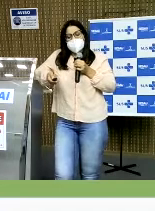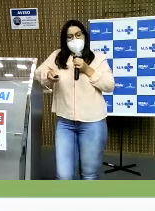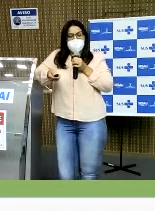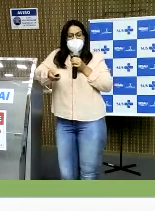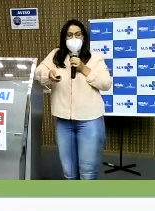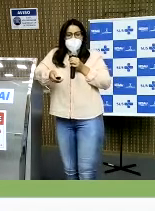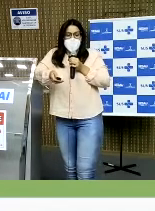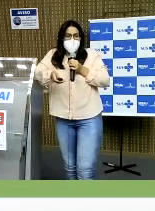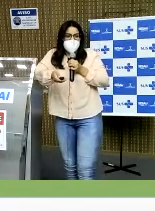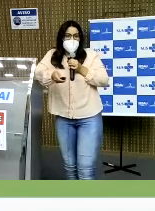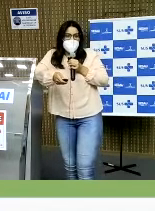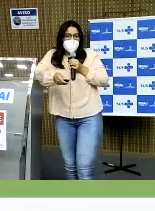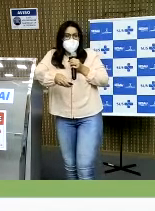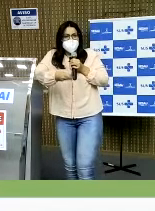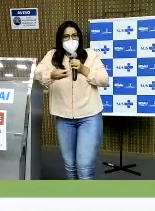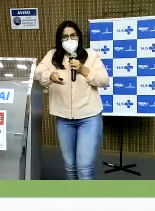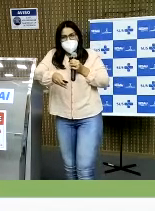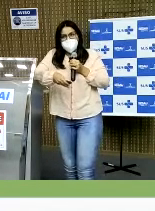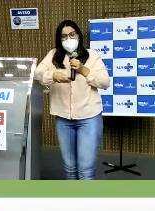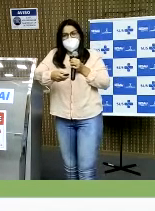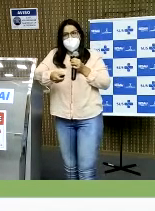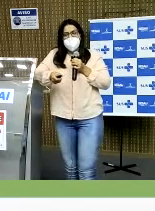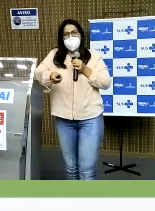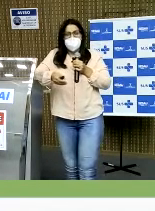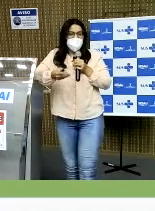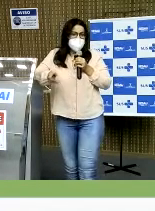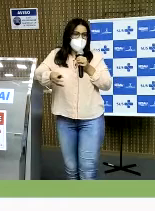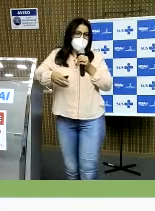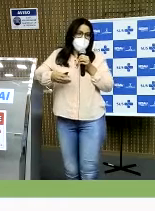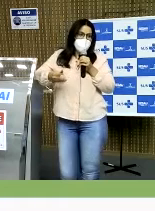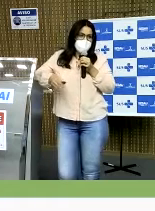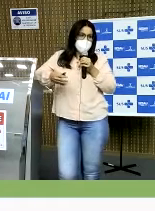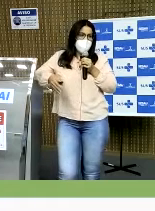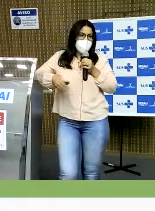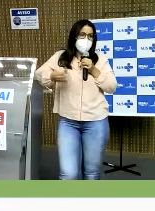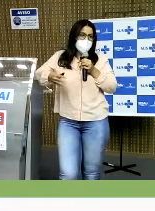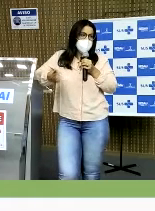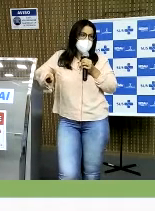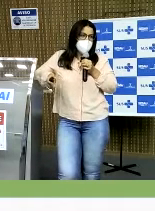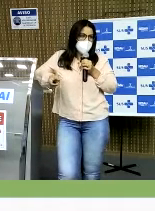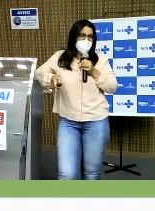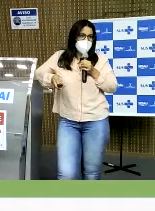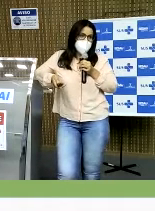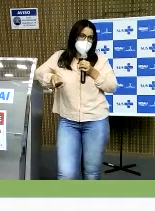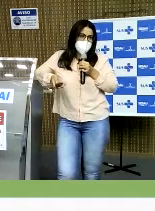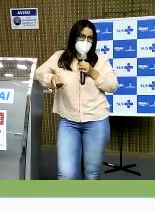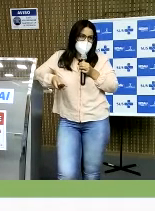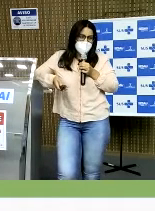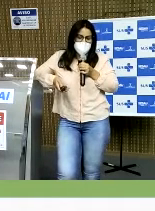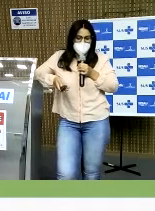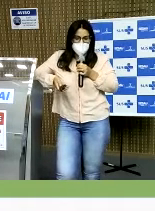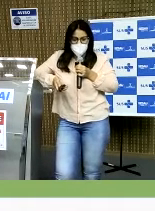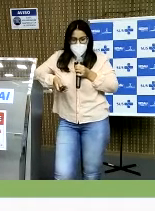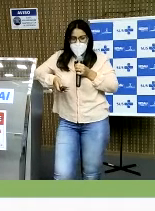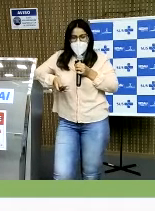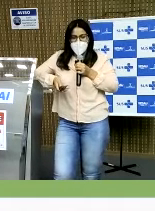como estratégia, vai tentar implantar essa avaliação do pé a cada consulta programada de todo paciente diabético